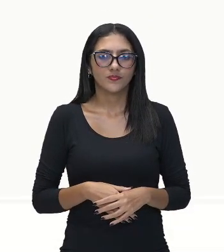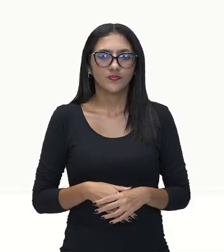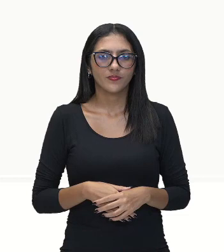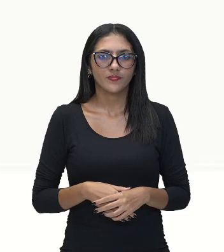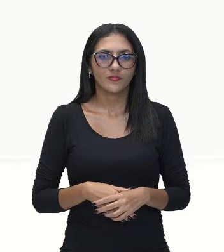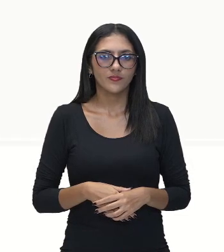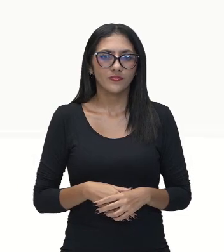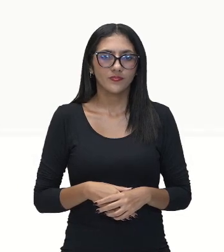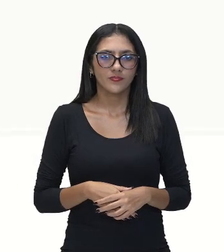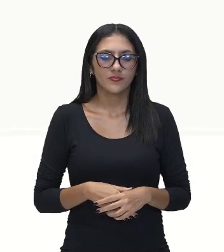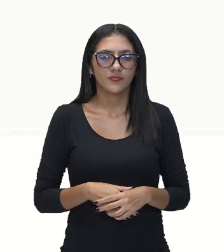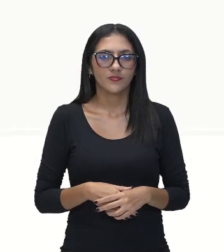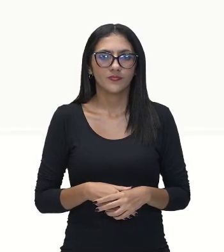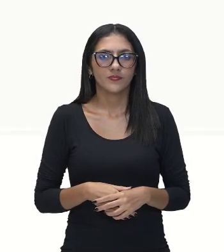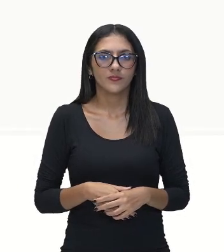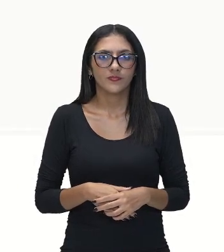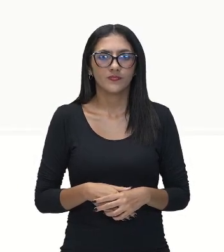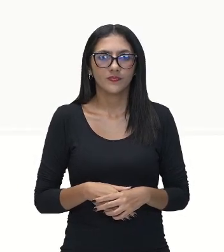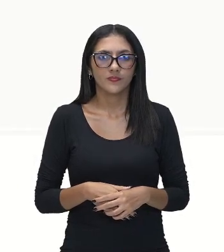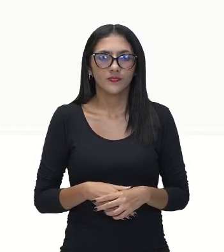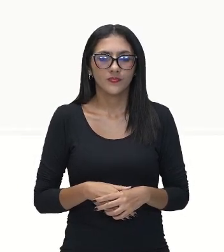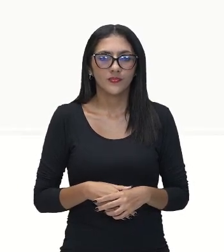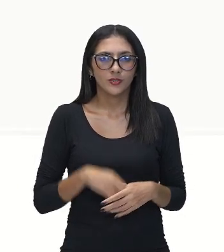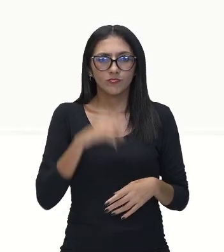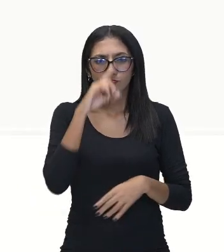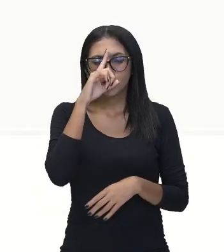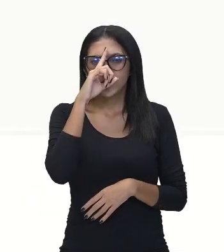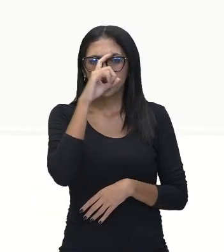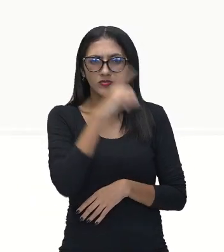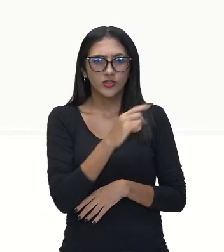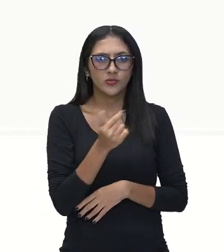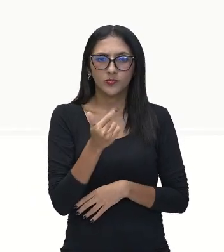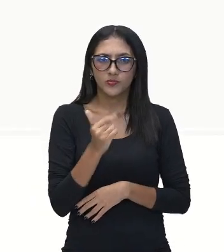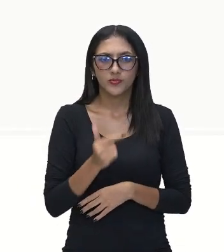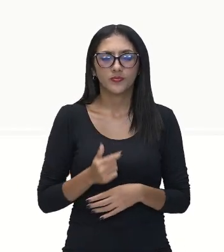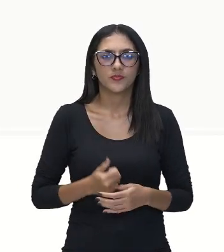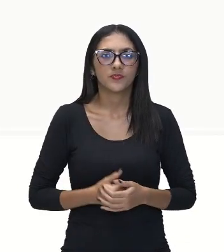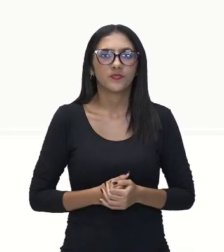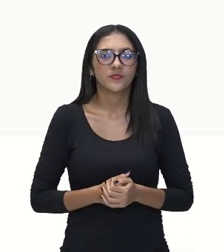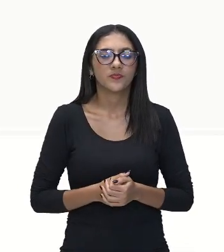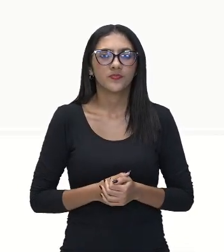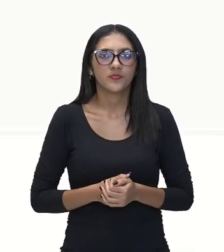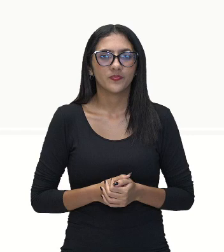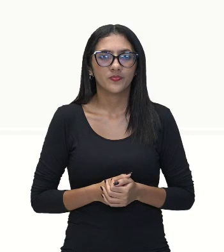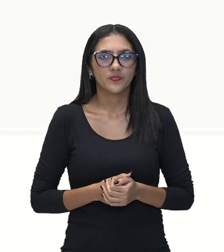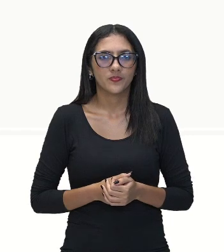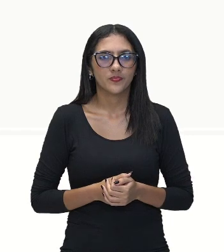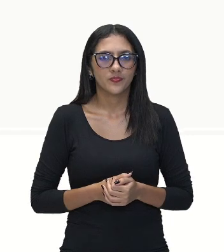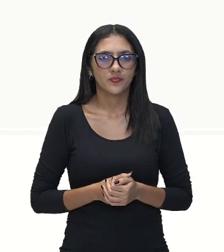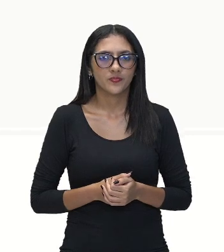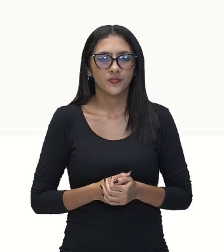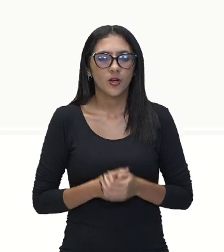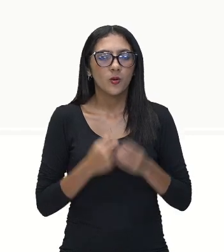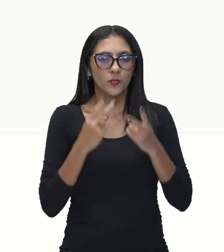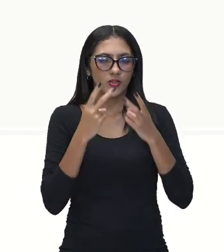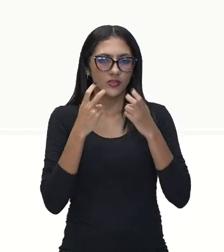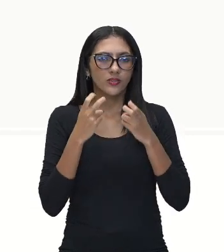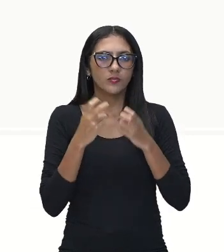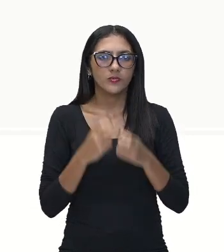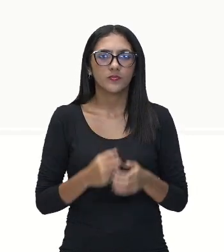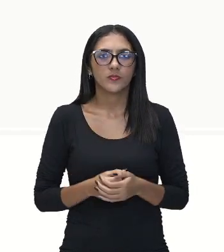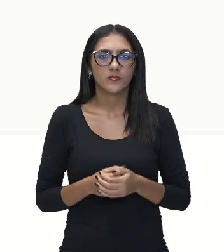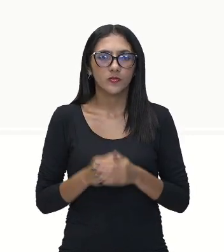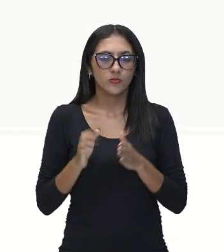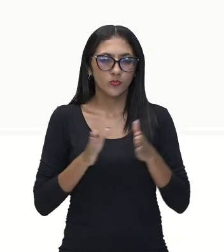vem aqui comigo não é difícil é bem tranquilo Perceba o seguinte no lado esquerdo da Igualdade nós ficamos aqui ó